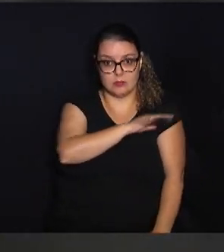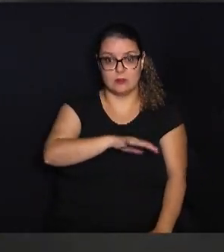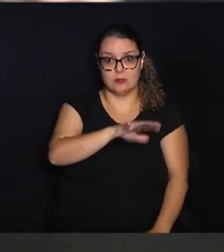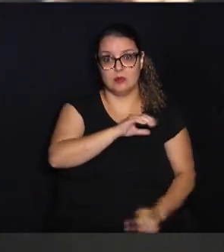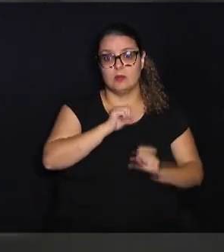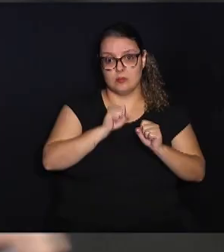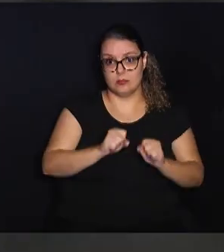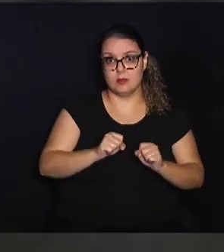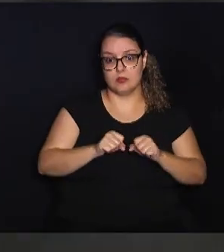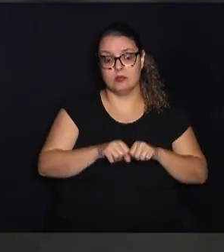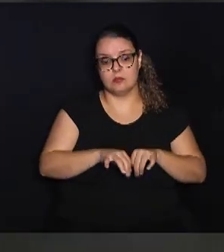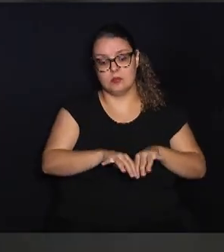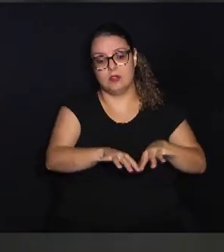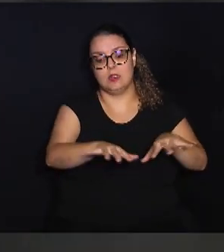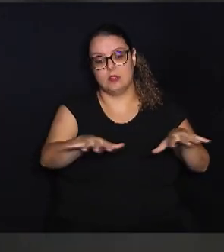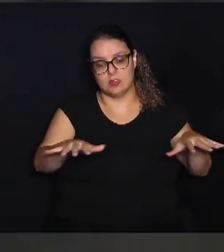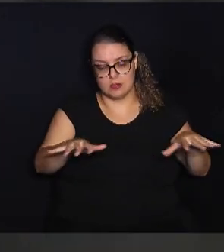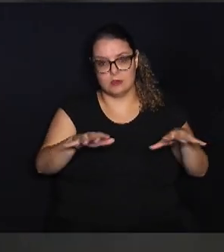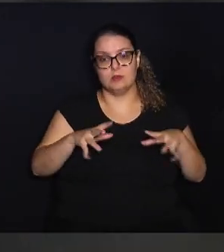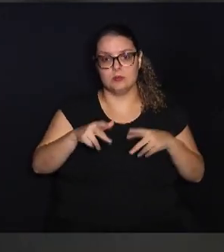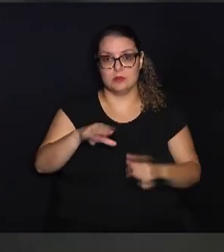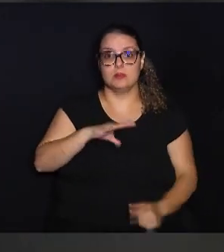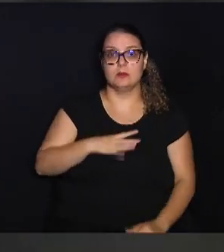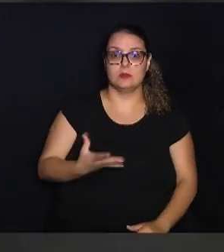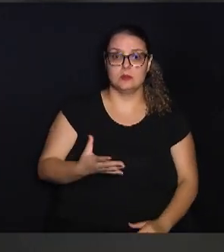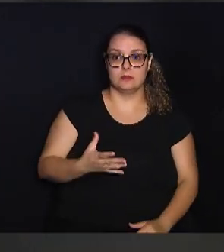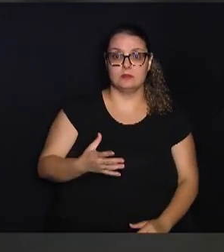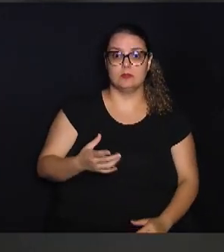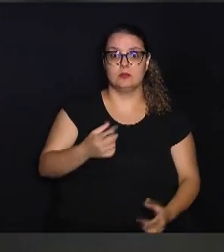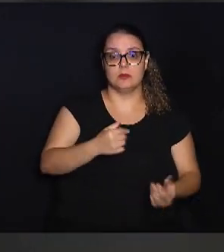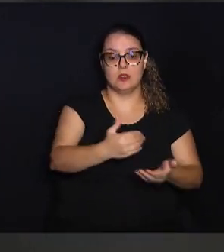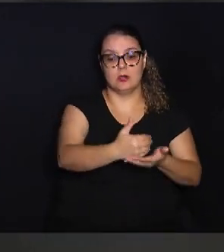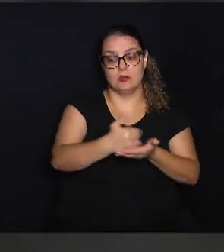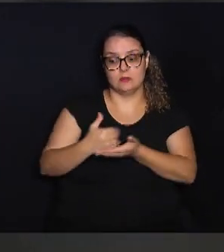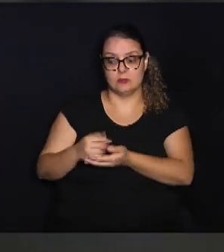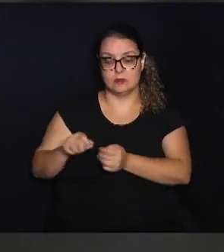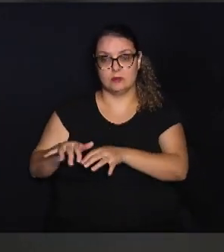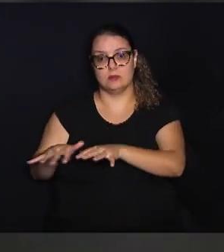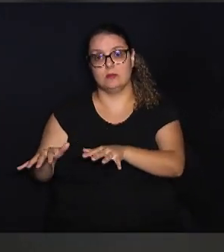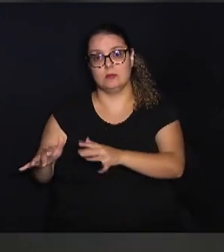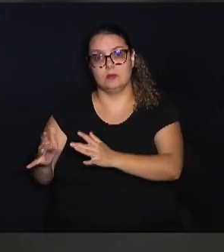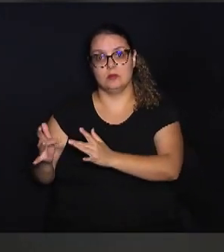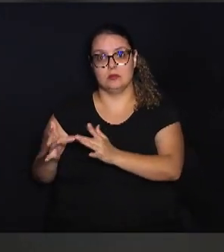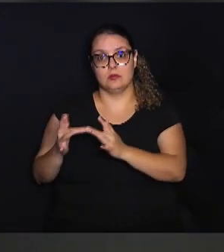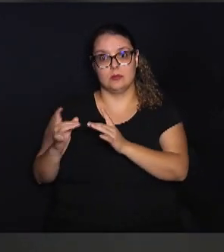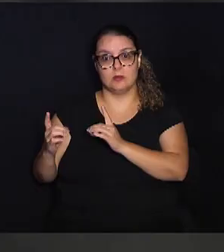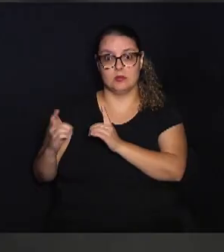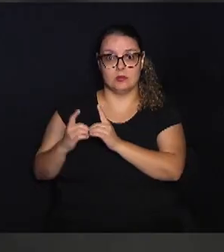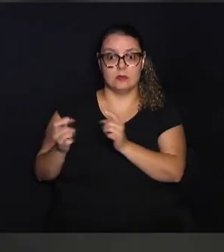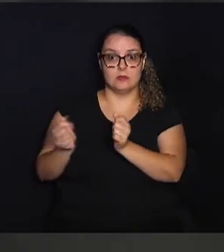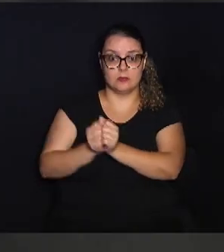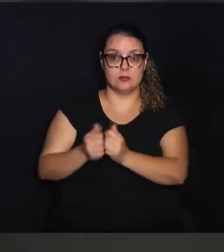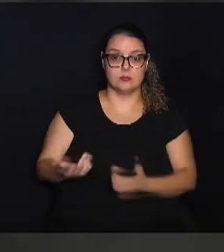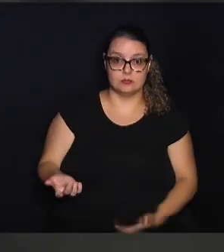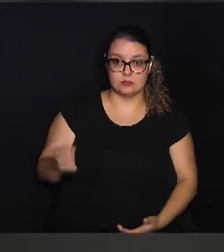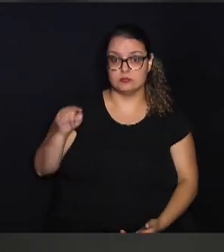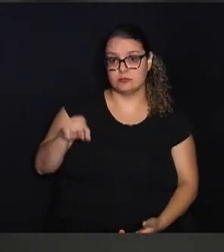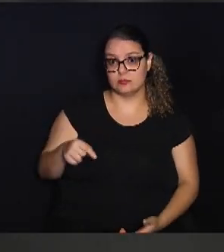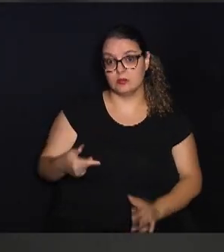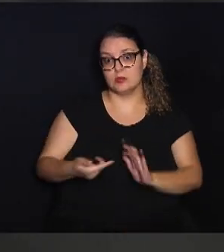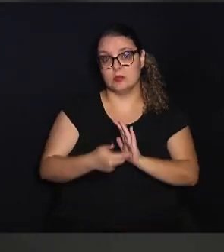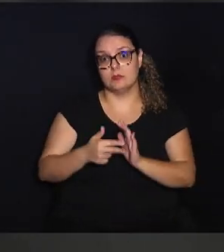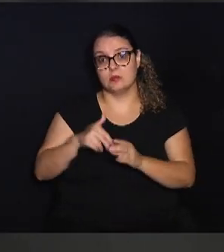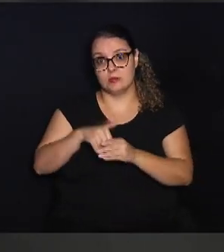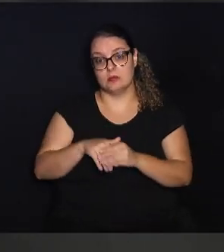estar pulverizando para a cidade toda e você está direcionando apenas para o seu canal que você tenha proximidade. Então, nesse sentido, eu votei